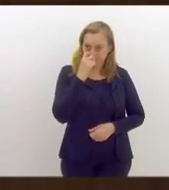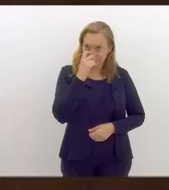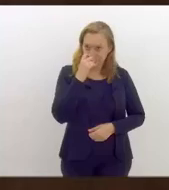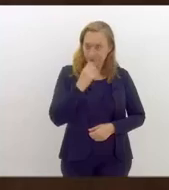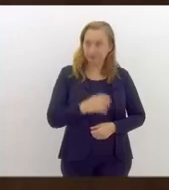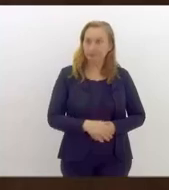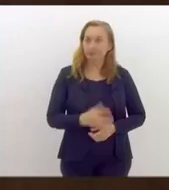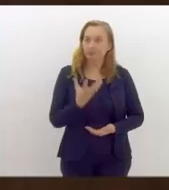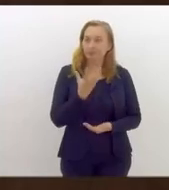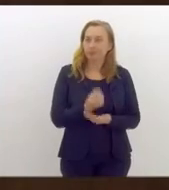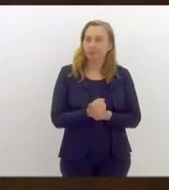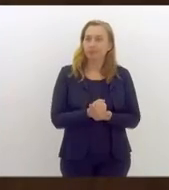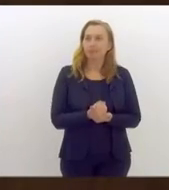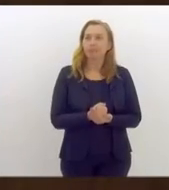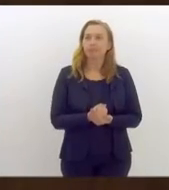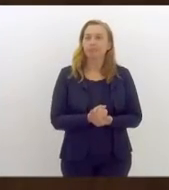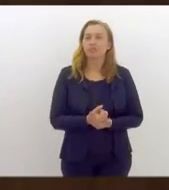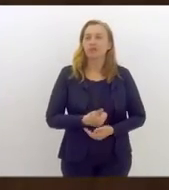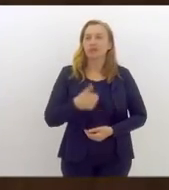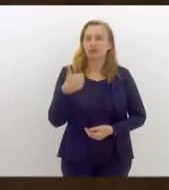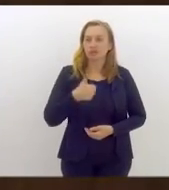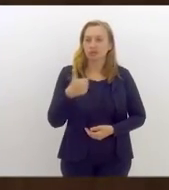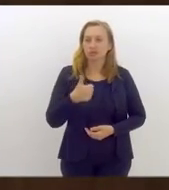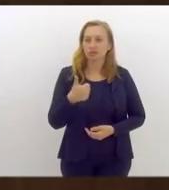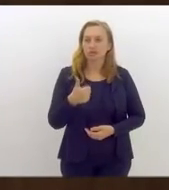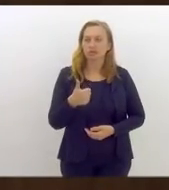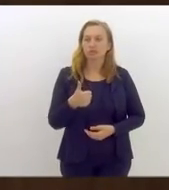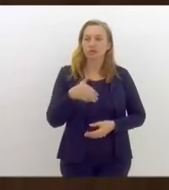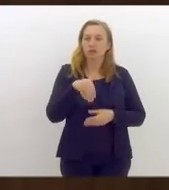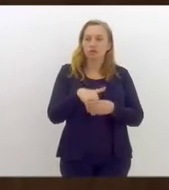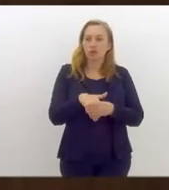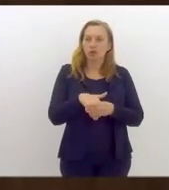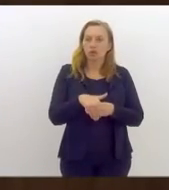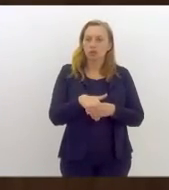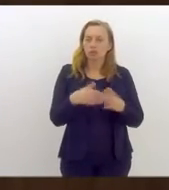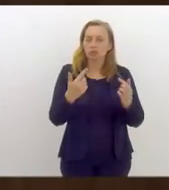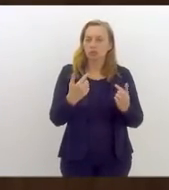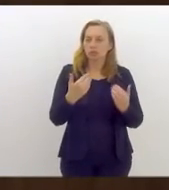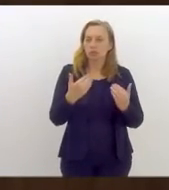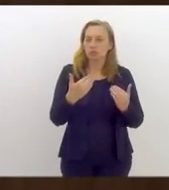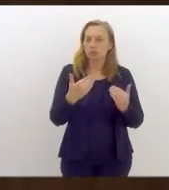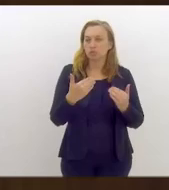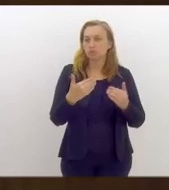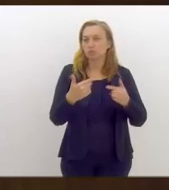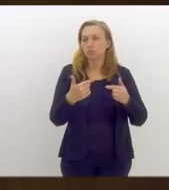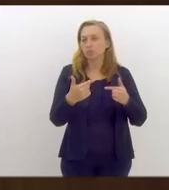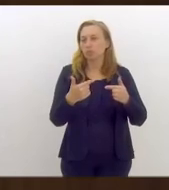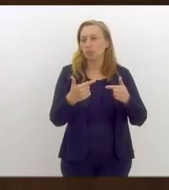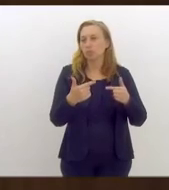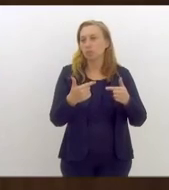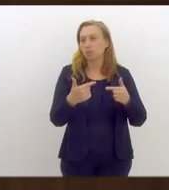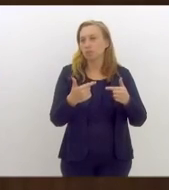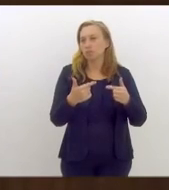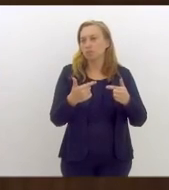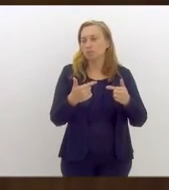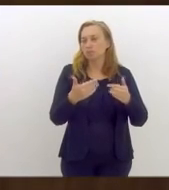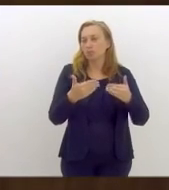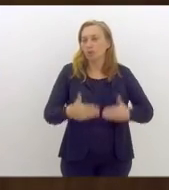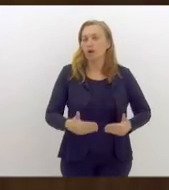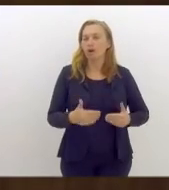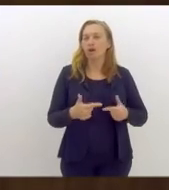Tiago, eu queria registrar, então, primeiro as abstenções. Né? Abstenções ao... Abstenção ao projeto de